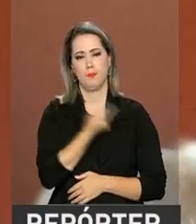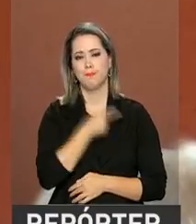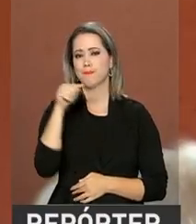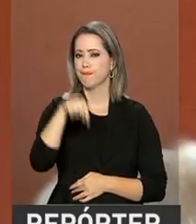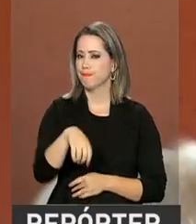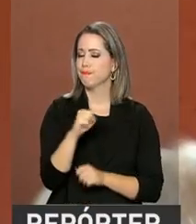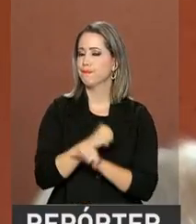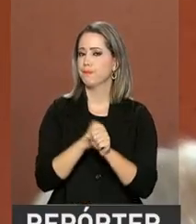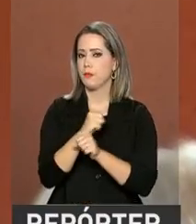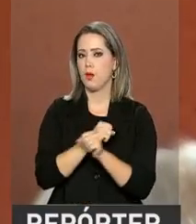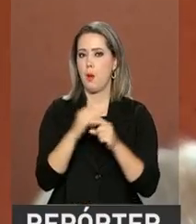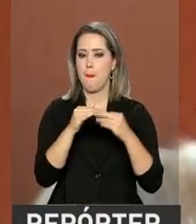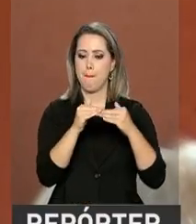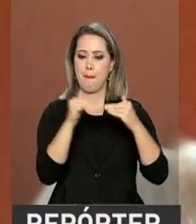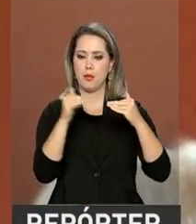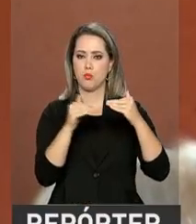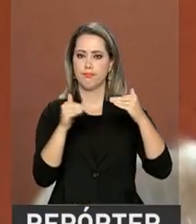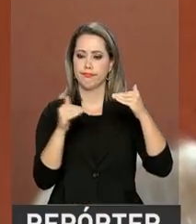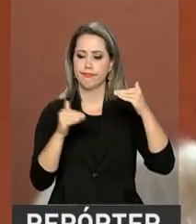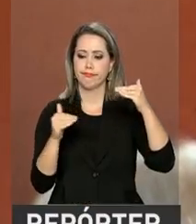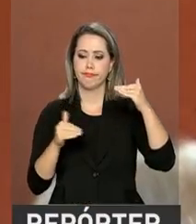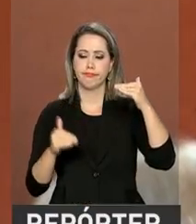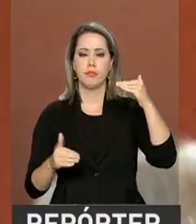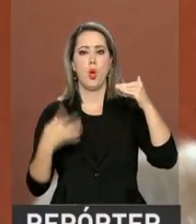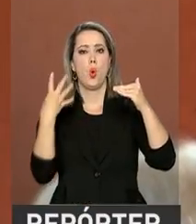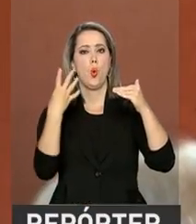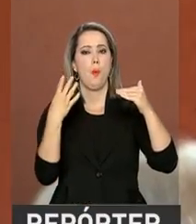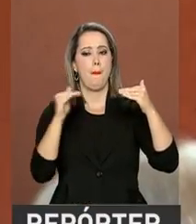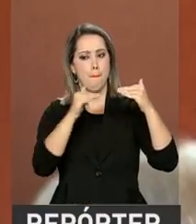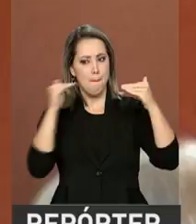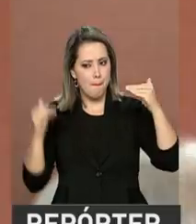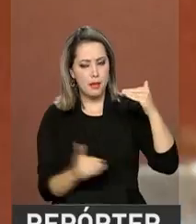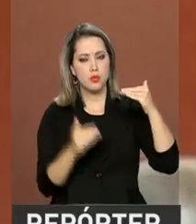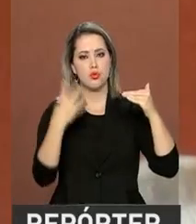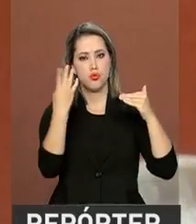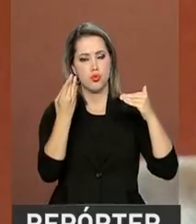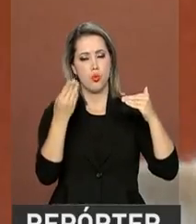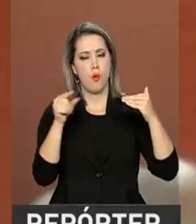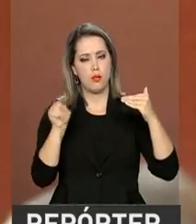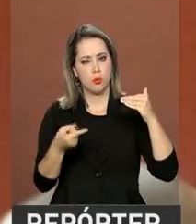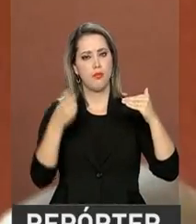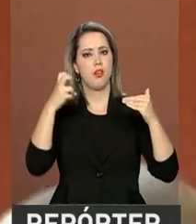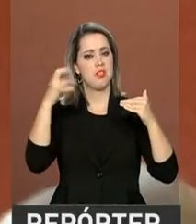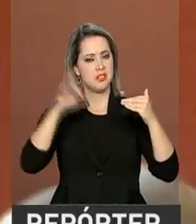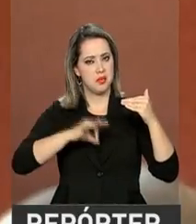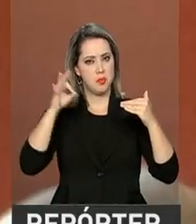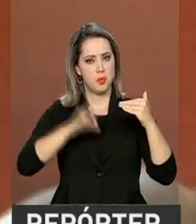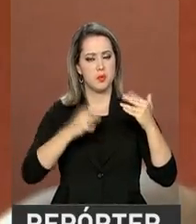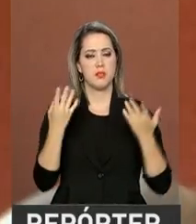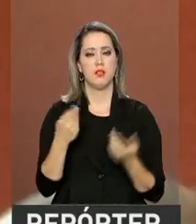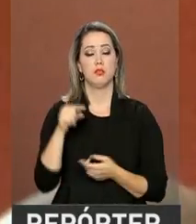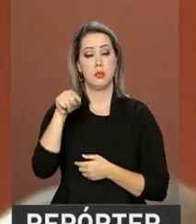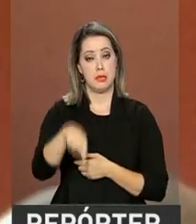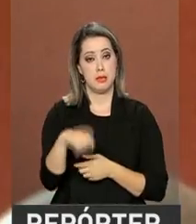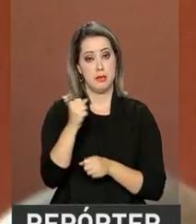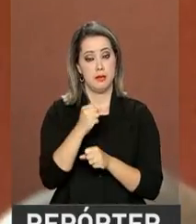o ano abaixo do centro da meta que é 4 por cento e nos primeiros meses depois